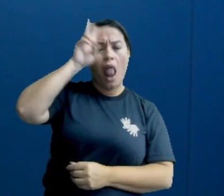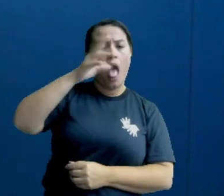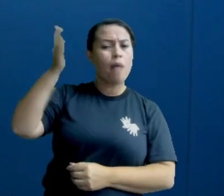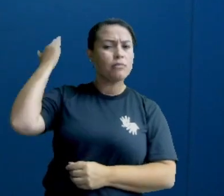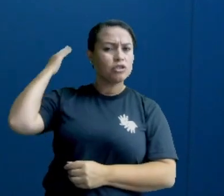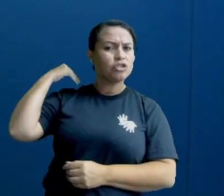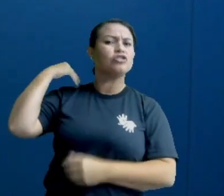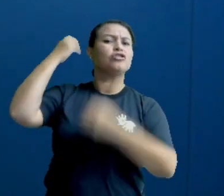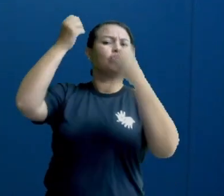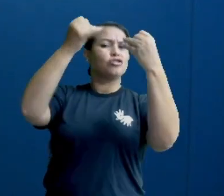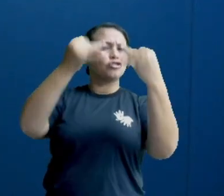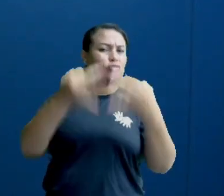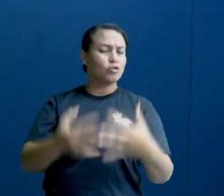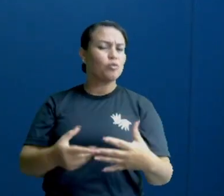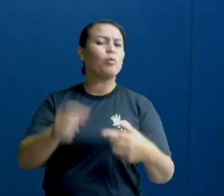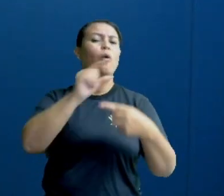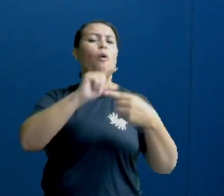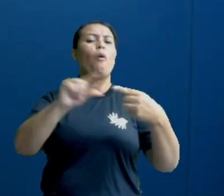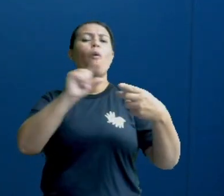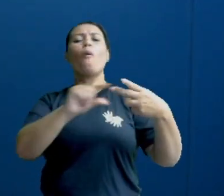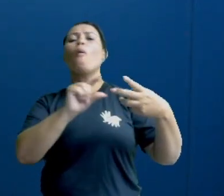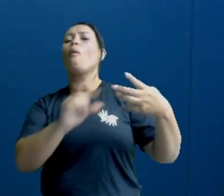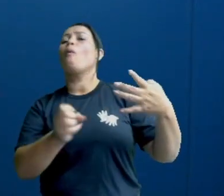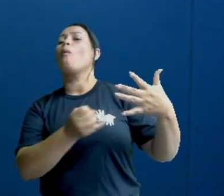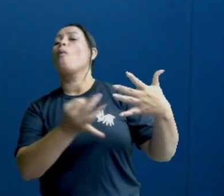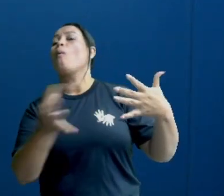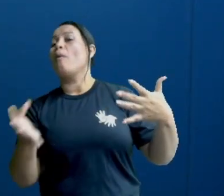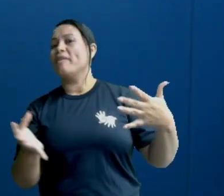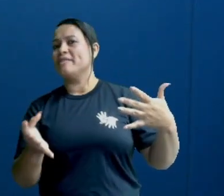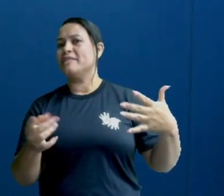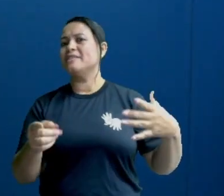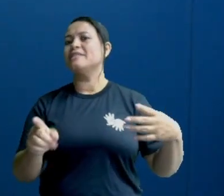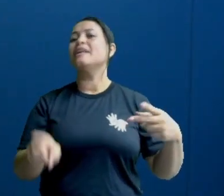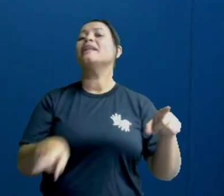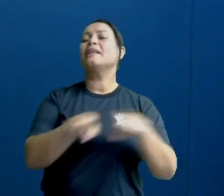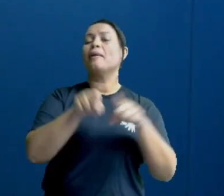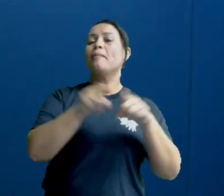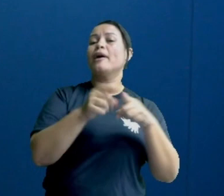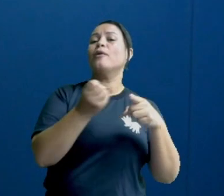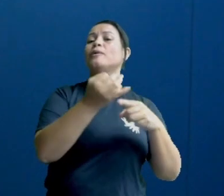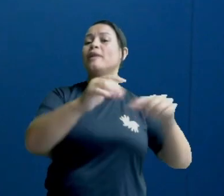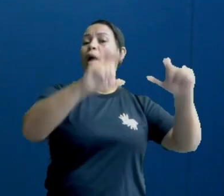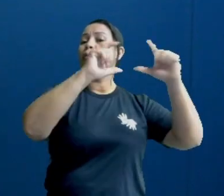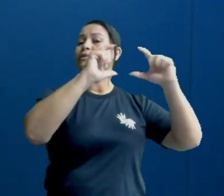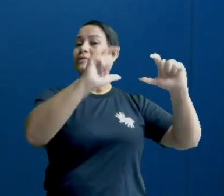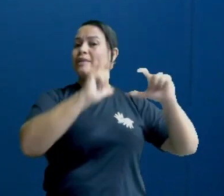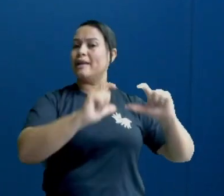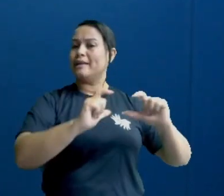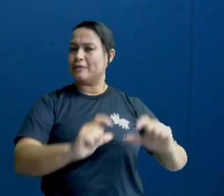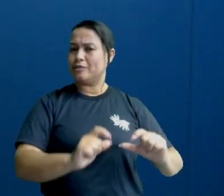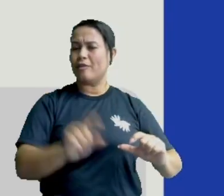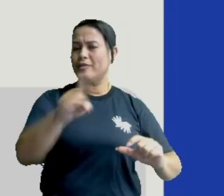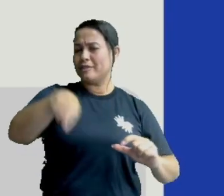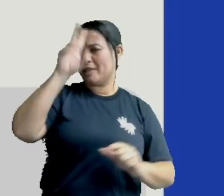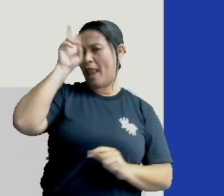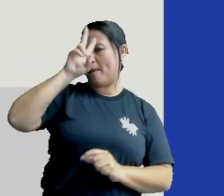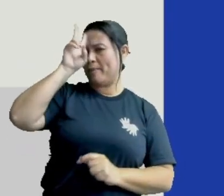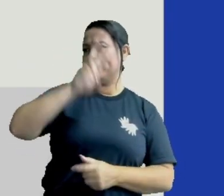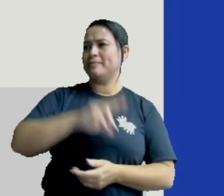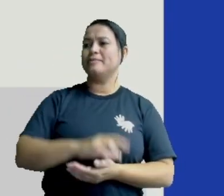dos versos, que é cada linhazinha que tem no hino. Fizemos a contagem das estrofes. Quem é que